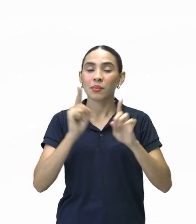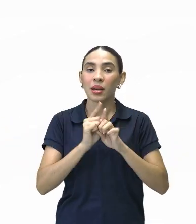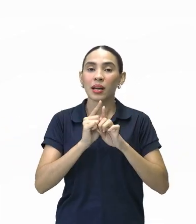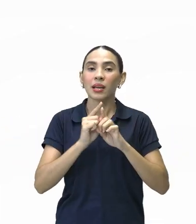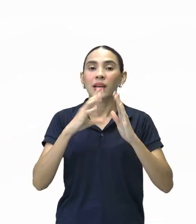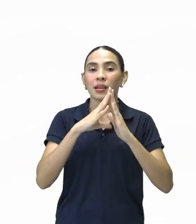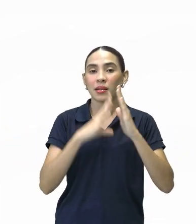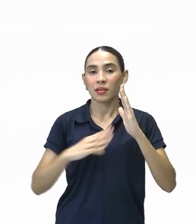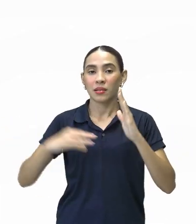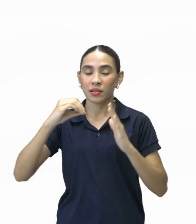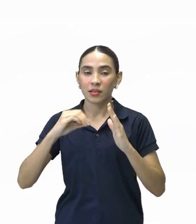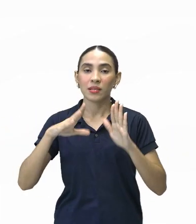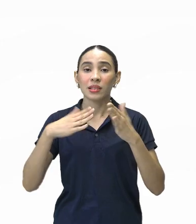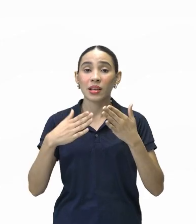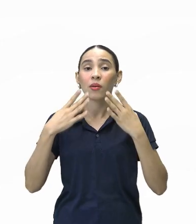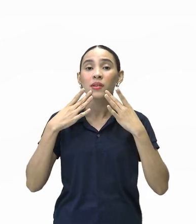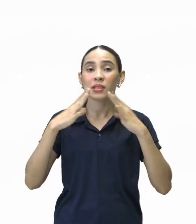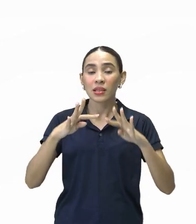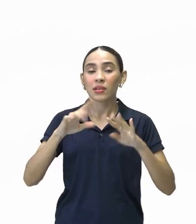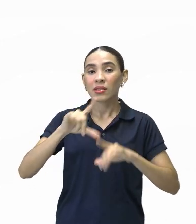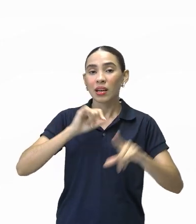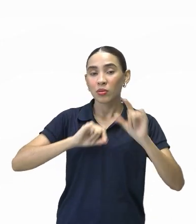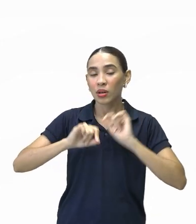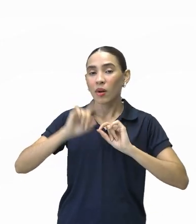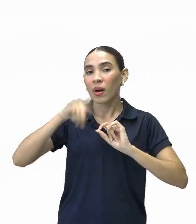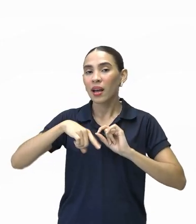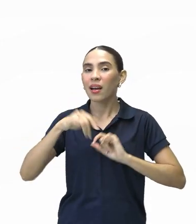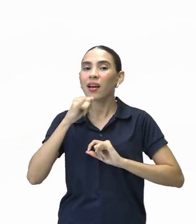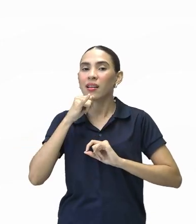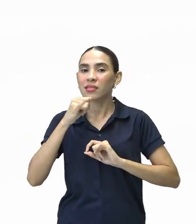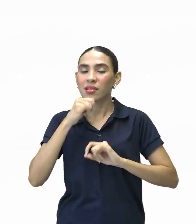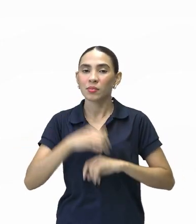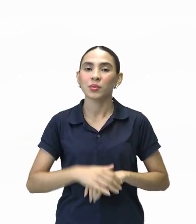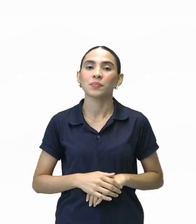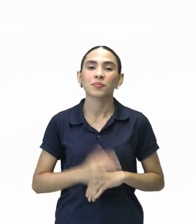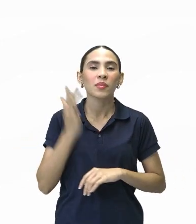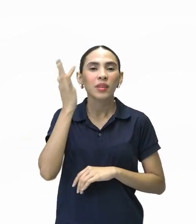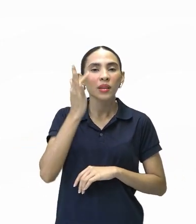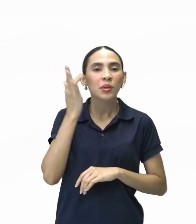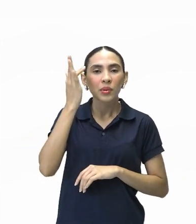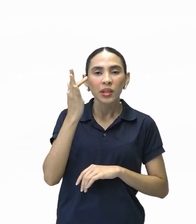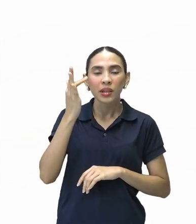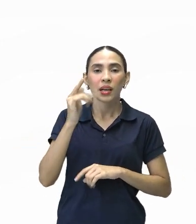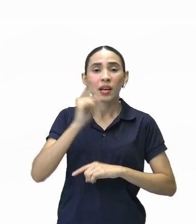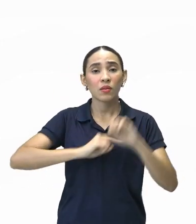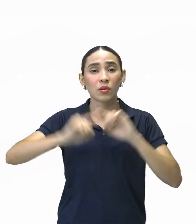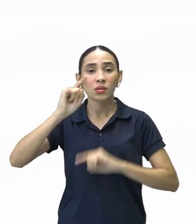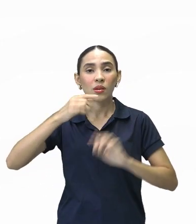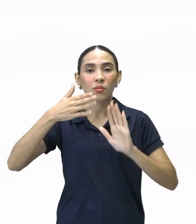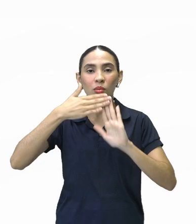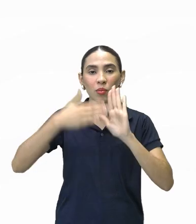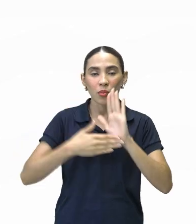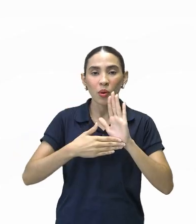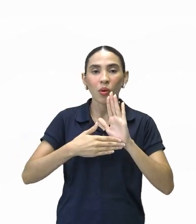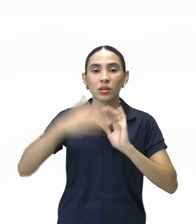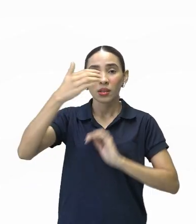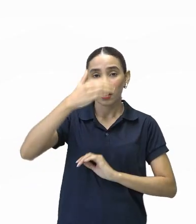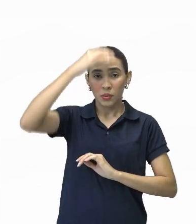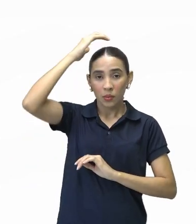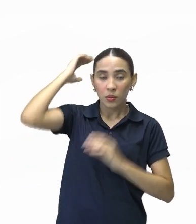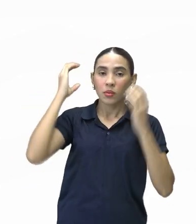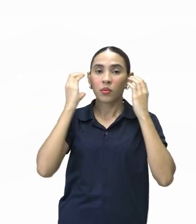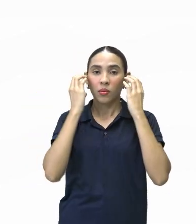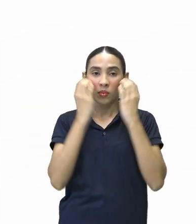mutações. A seleção natural é aquela seleção, a teoria da evolução proposta por Charles